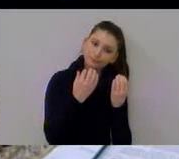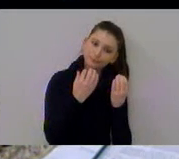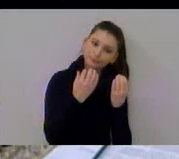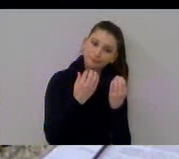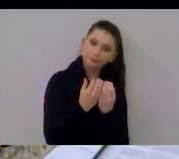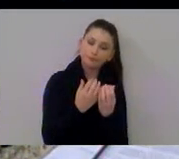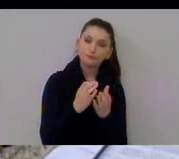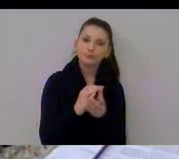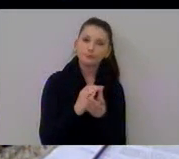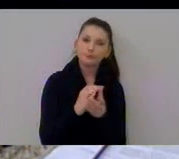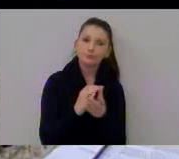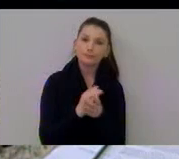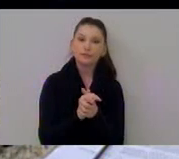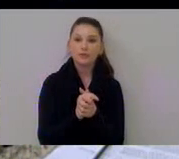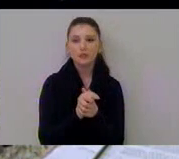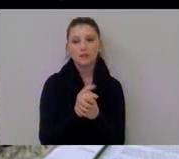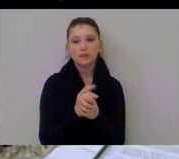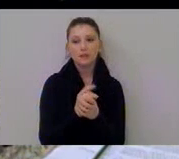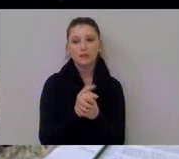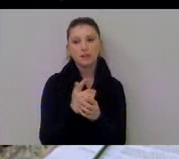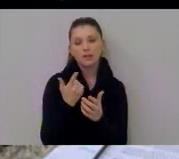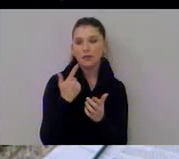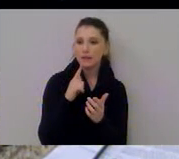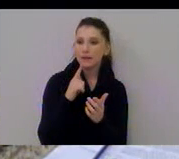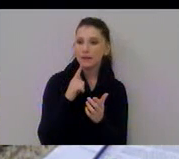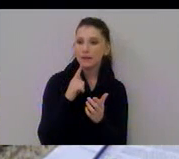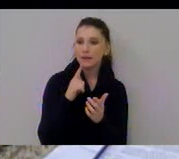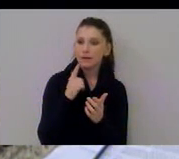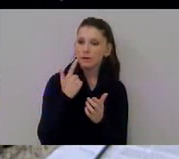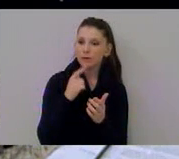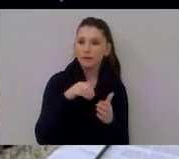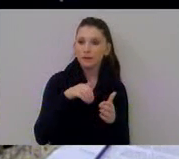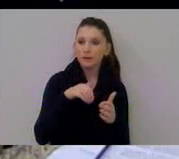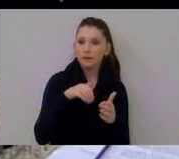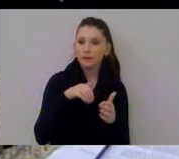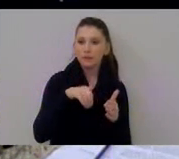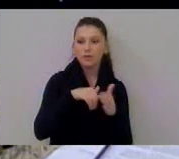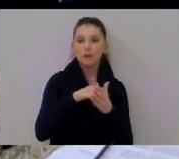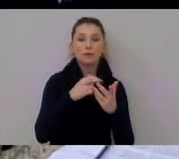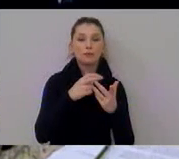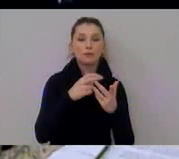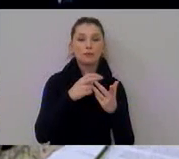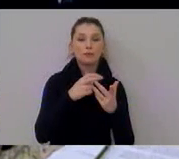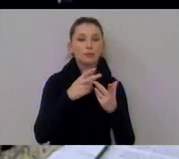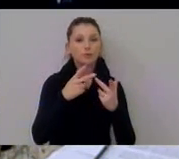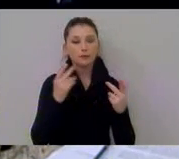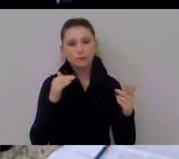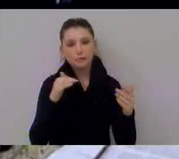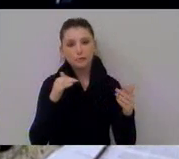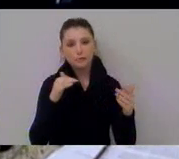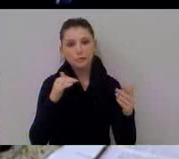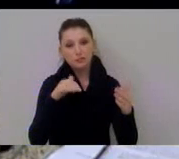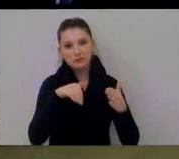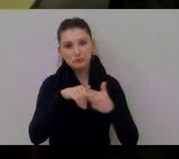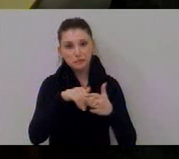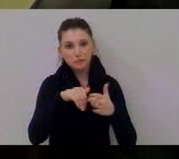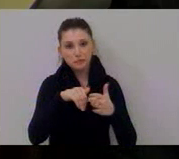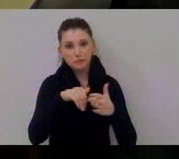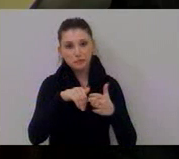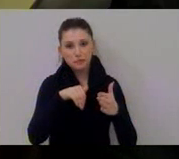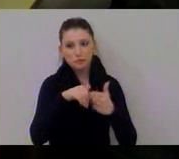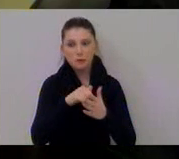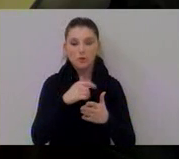não temos um campo de futebol, não temos uma